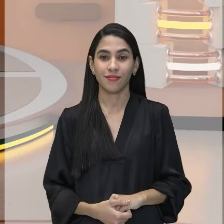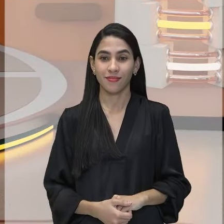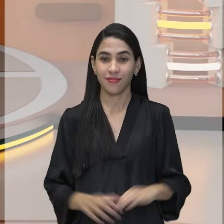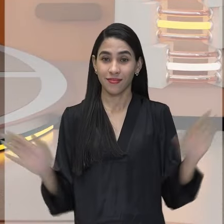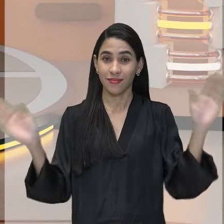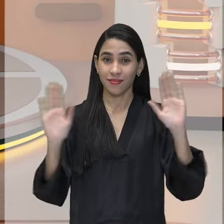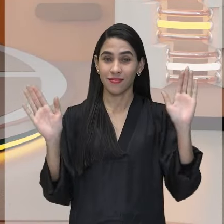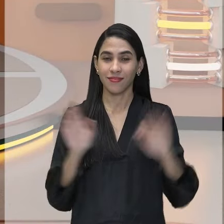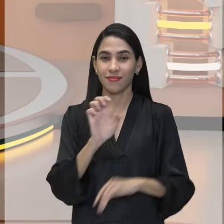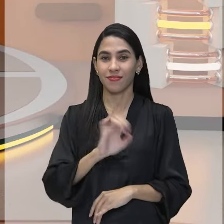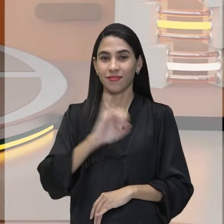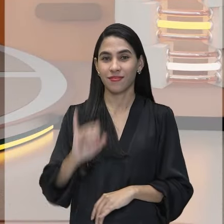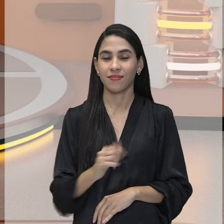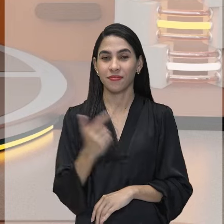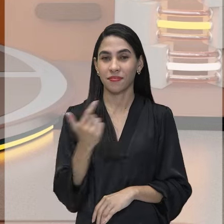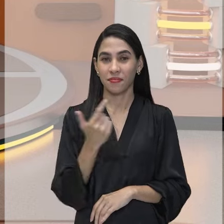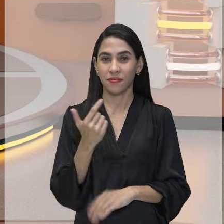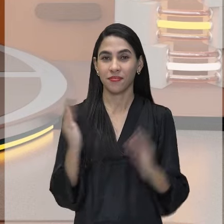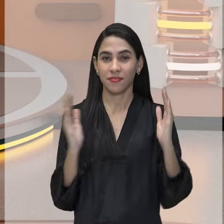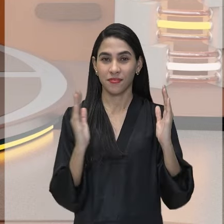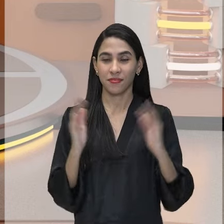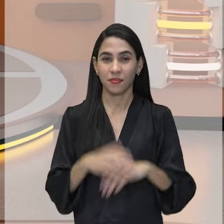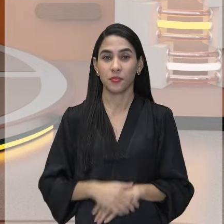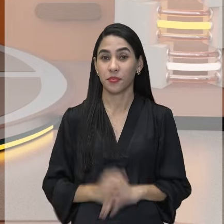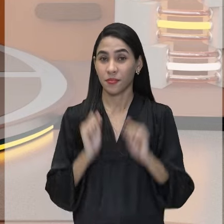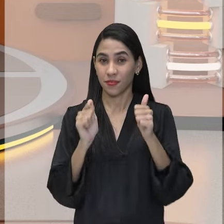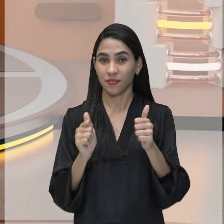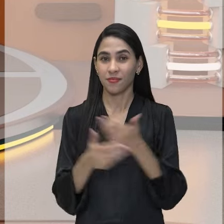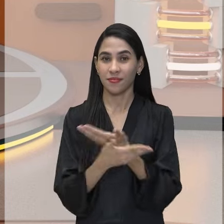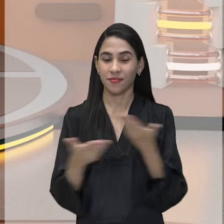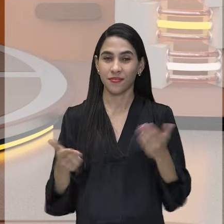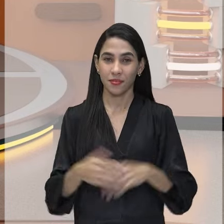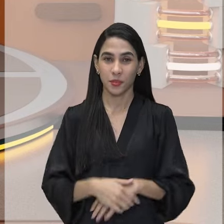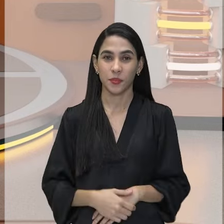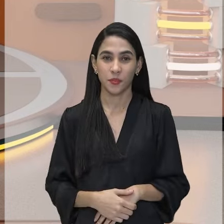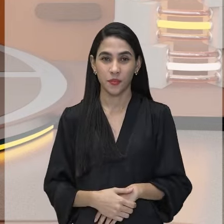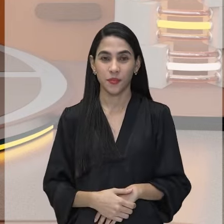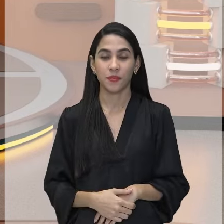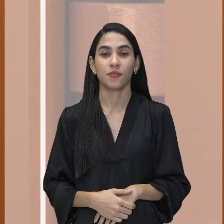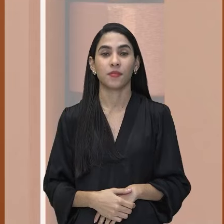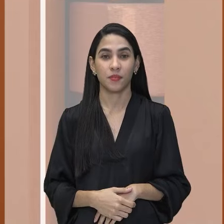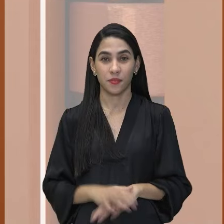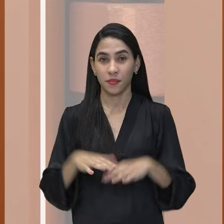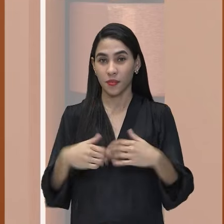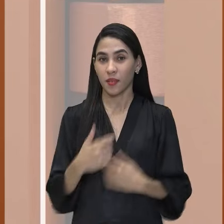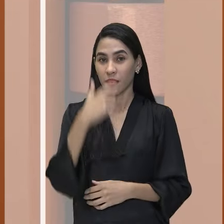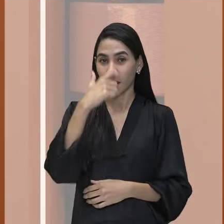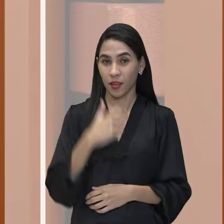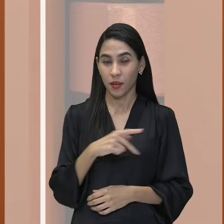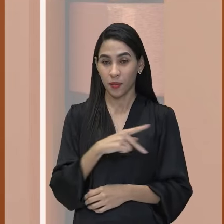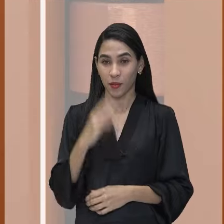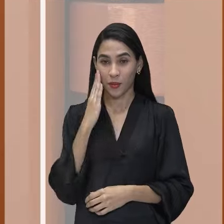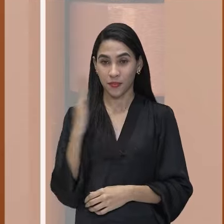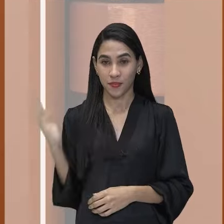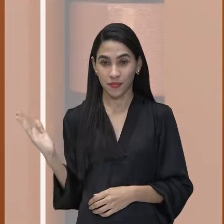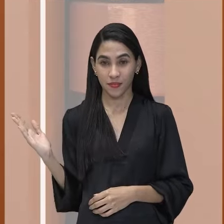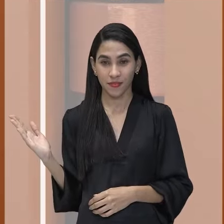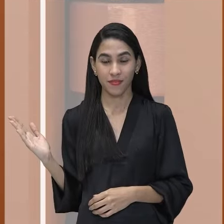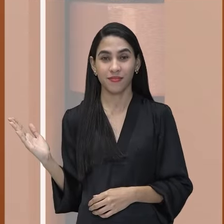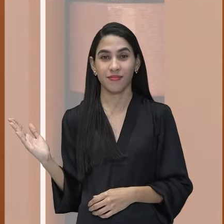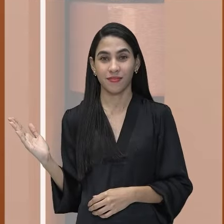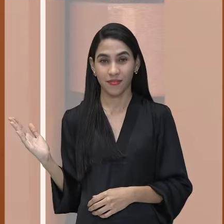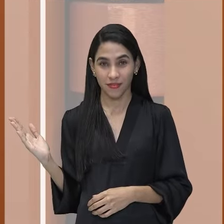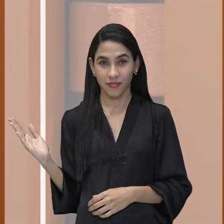Olá, EJA, segunda fase. Tudo bem com vocês? Então, eu sou o professor